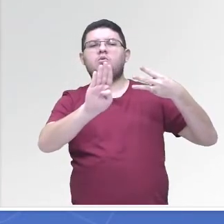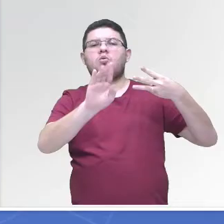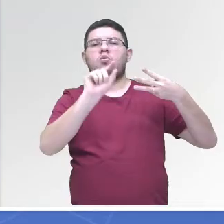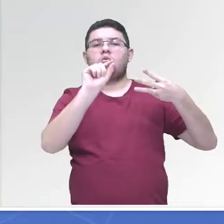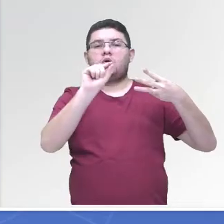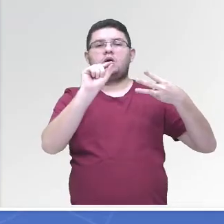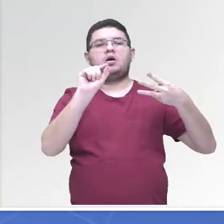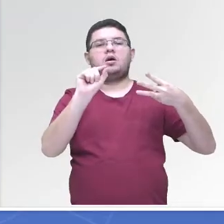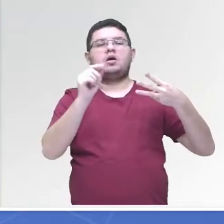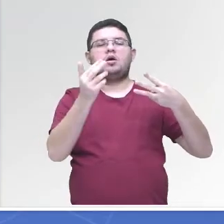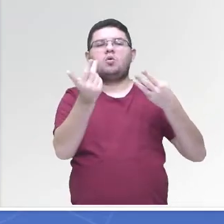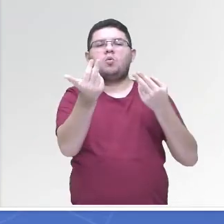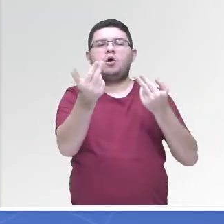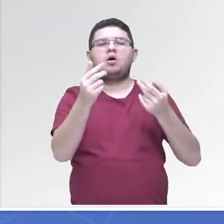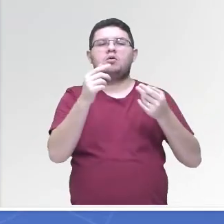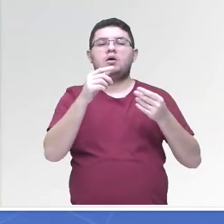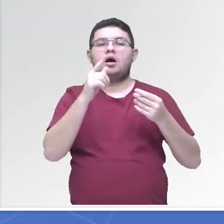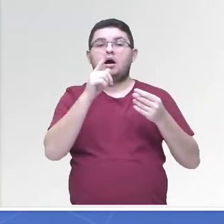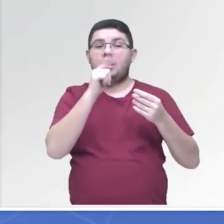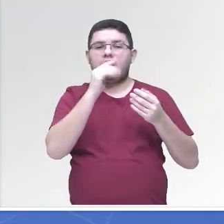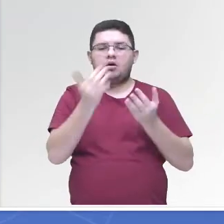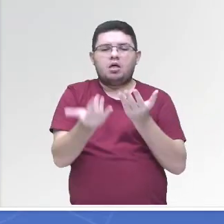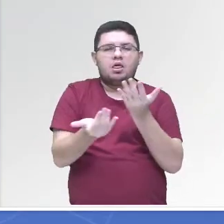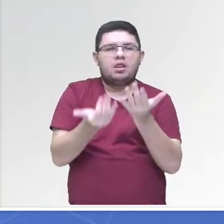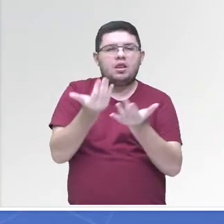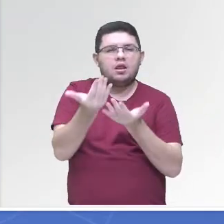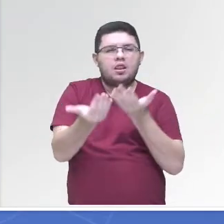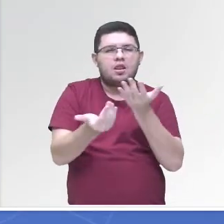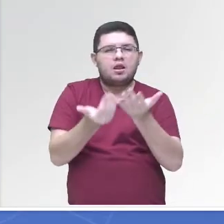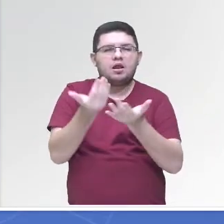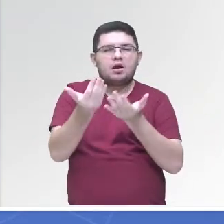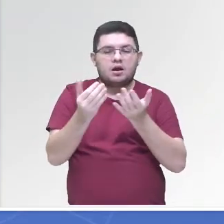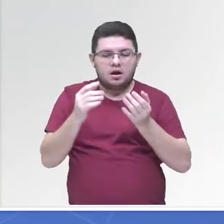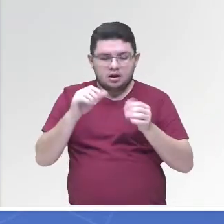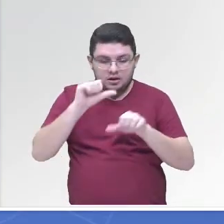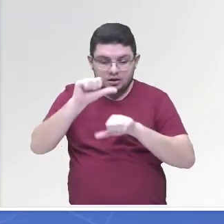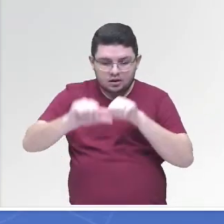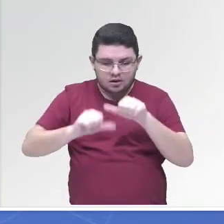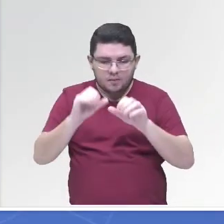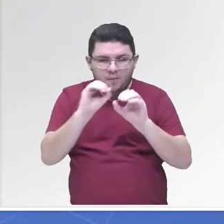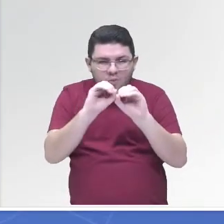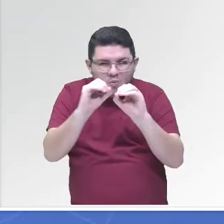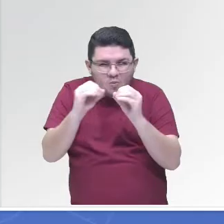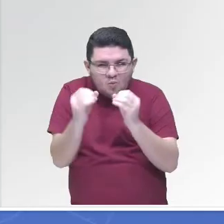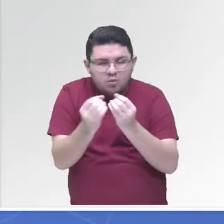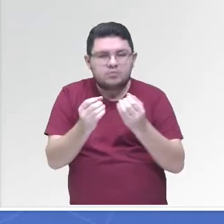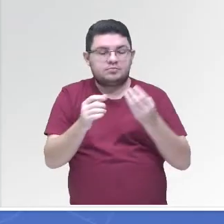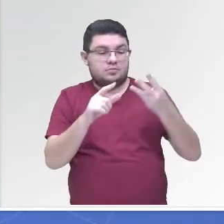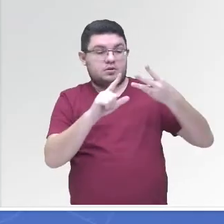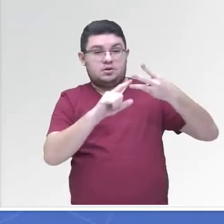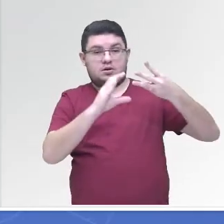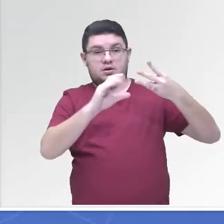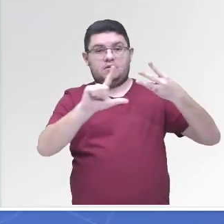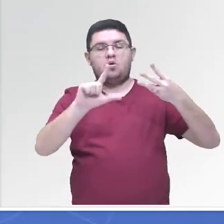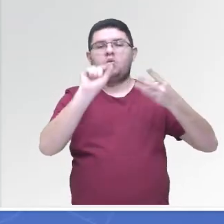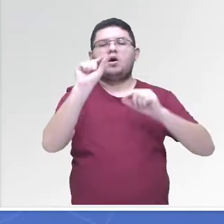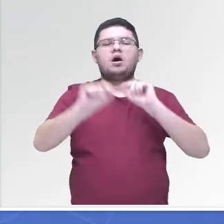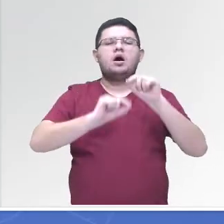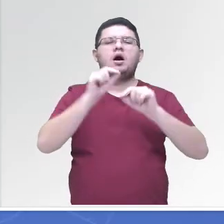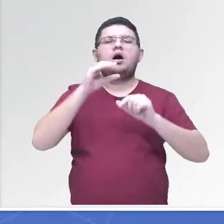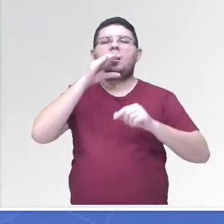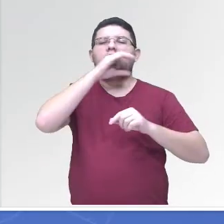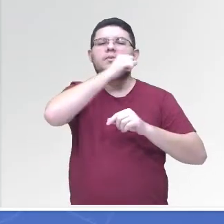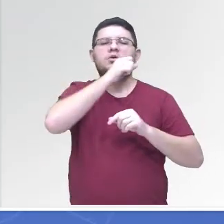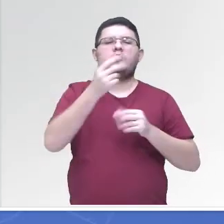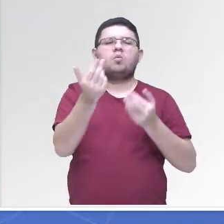tem é da água fervendo. E calefação é aquela vaporização bem rápida, tá? Por exemplo, a chapa tá